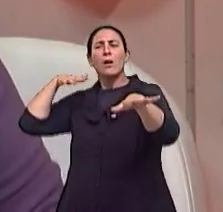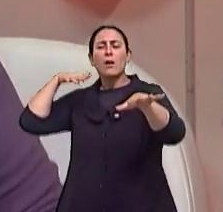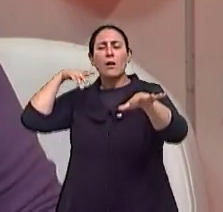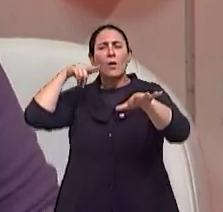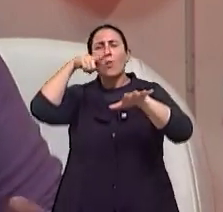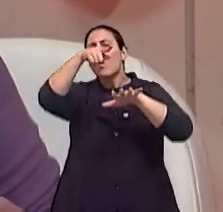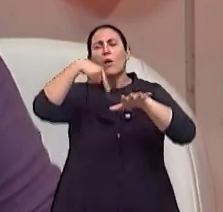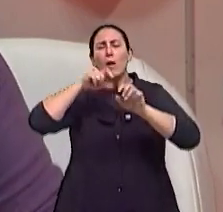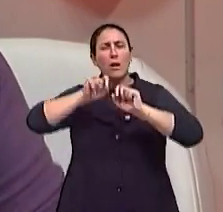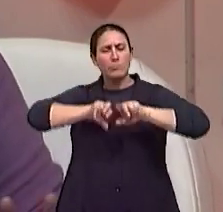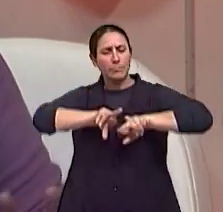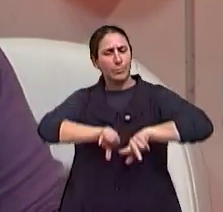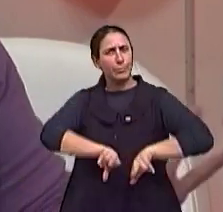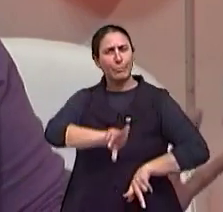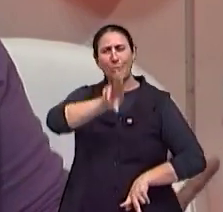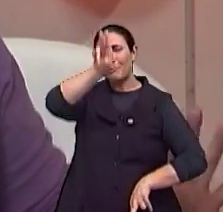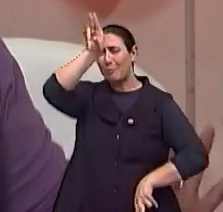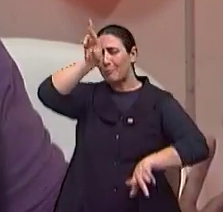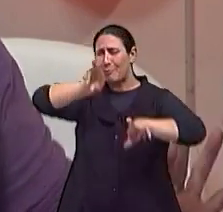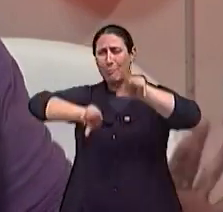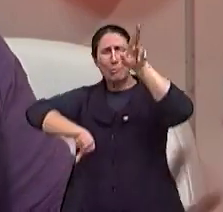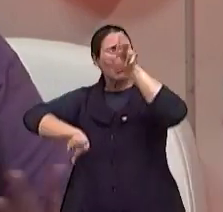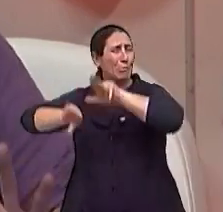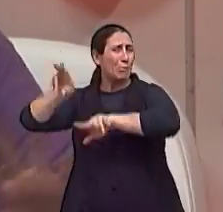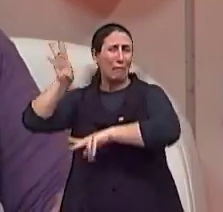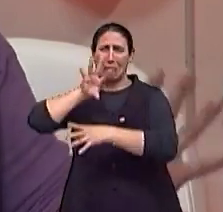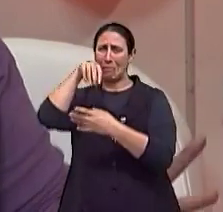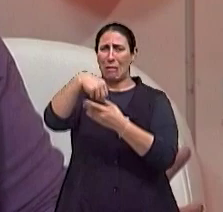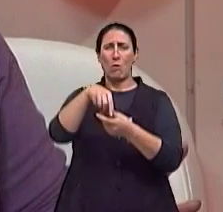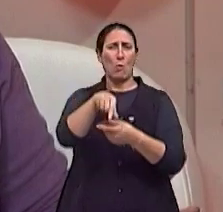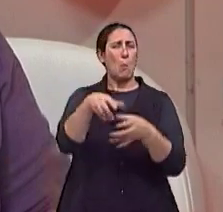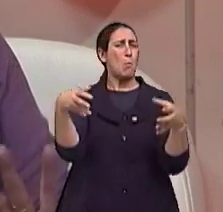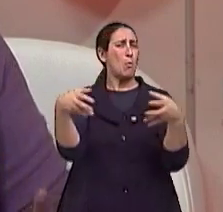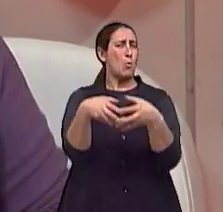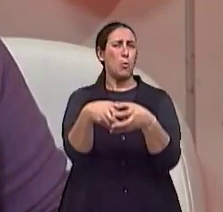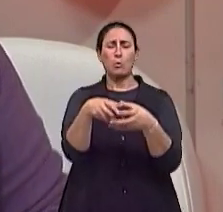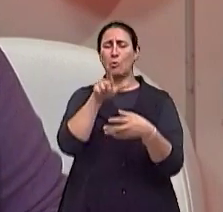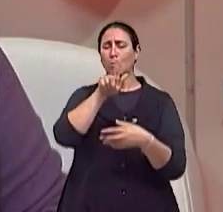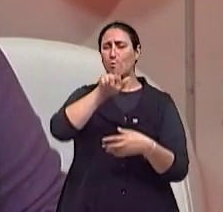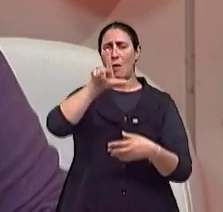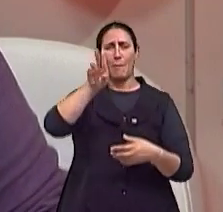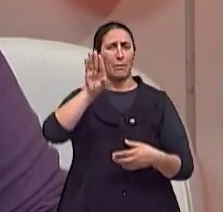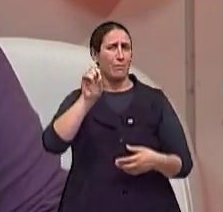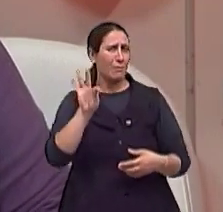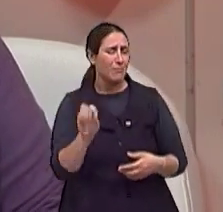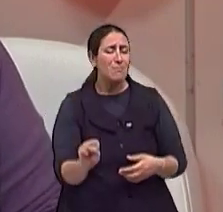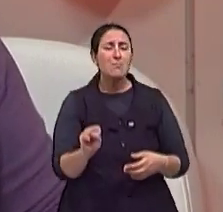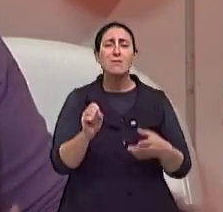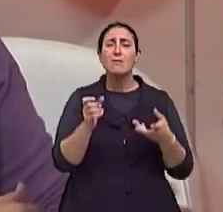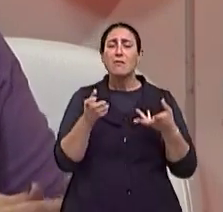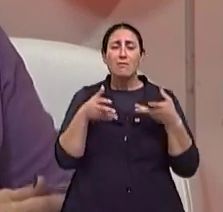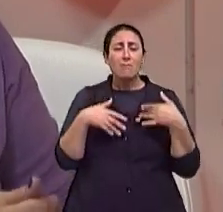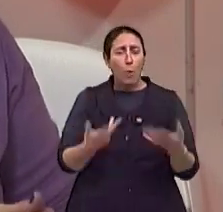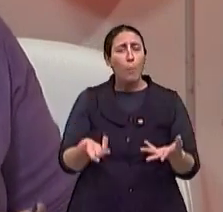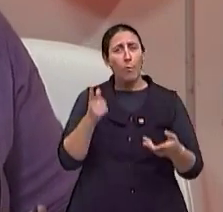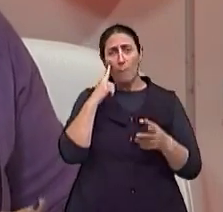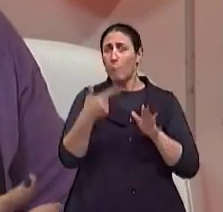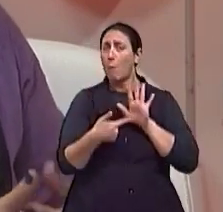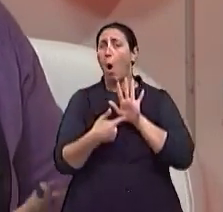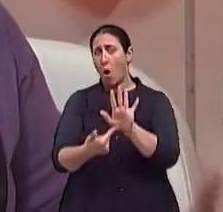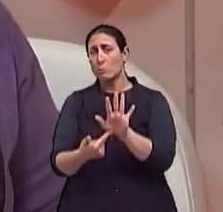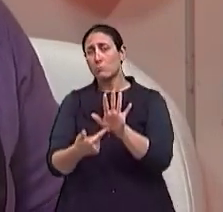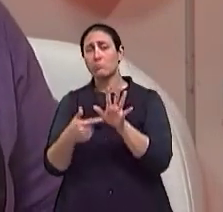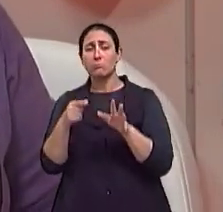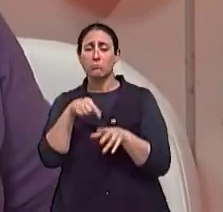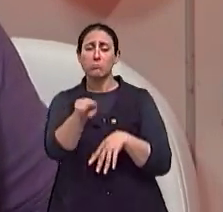o que a gente procura, assim, né? Respeitar a diversidade. E respeitar as diferenças entre nós. Claro. É óbvio que as pessoas